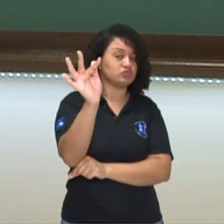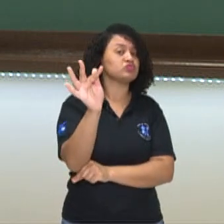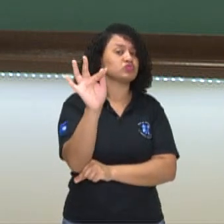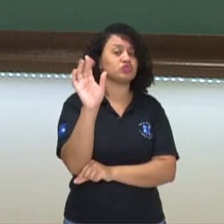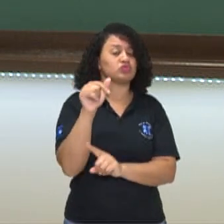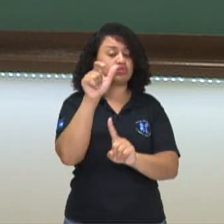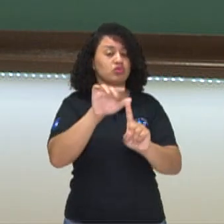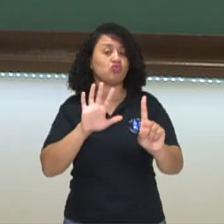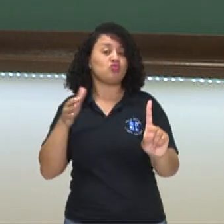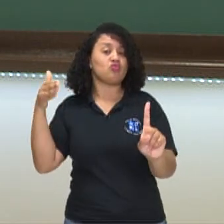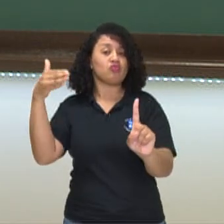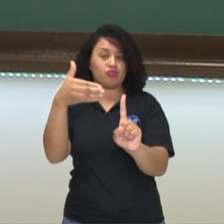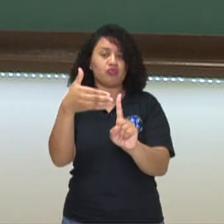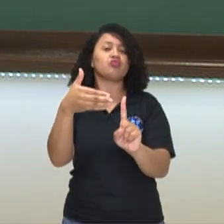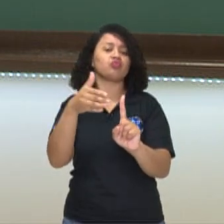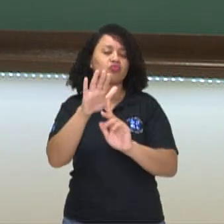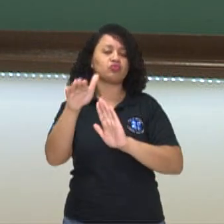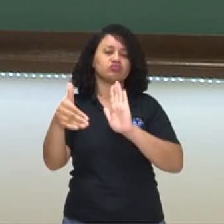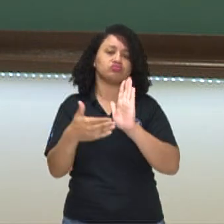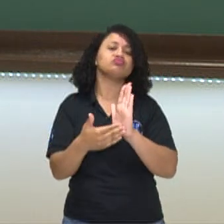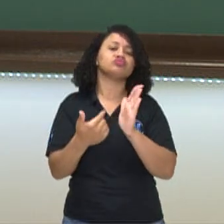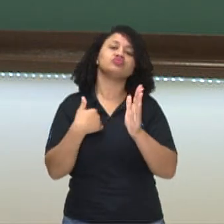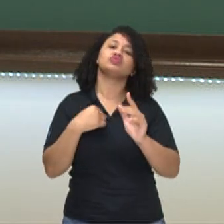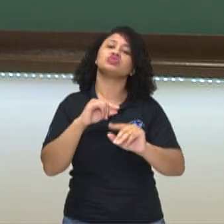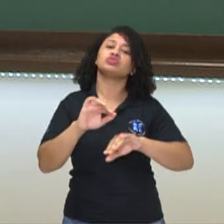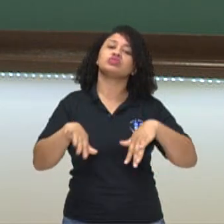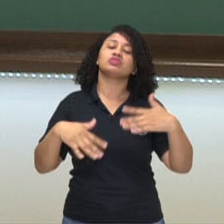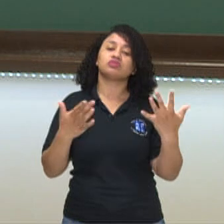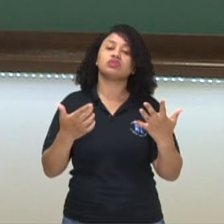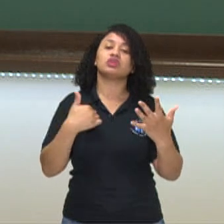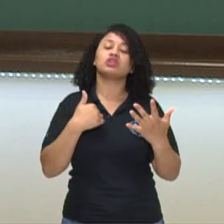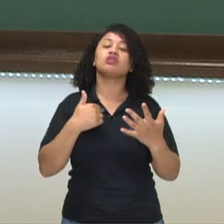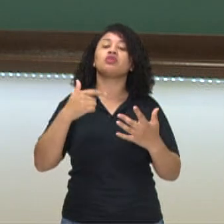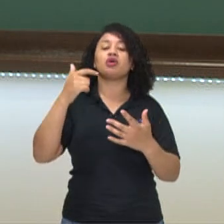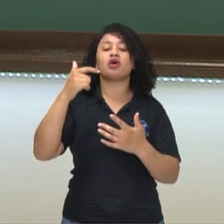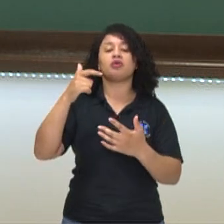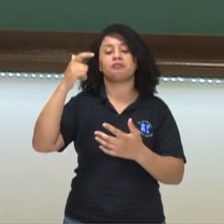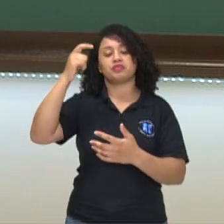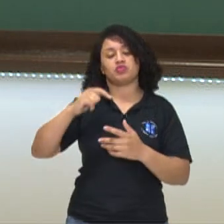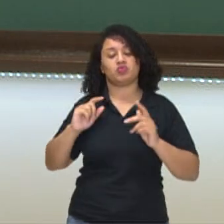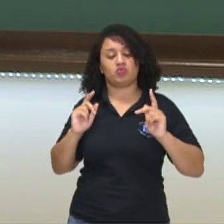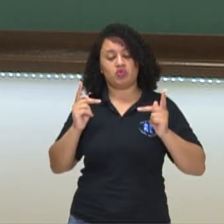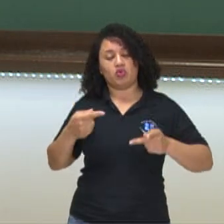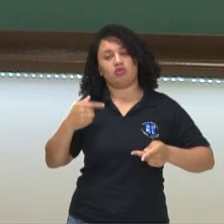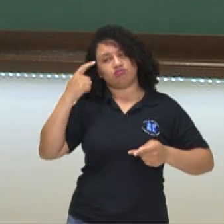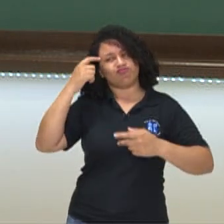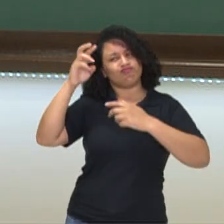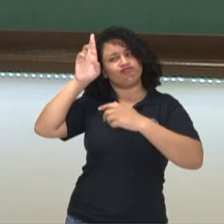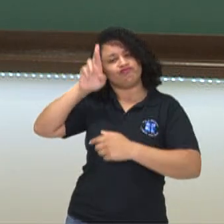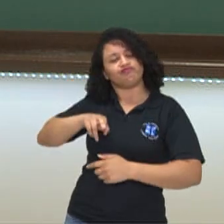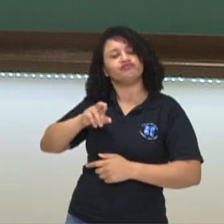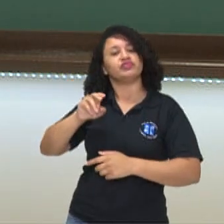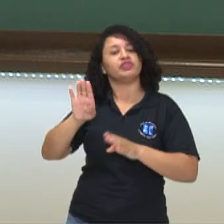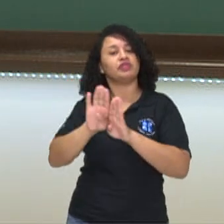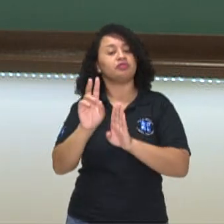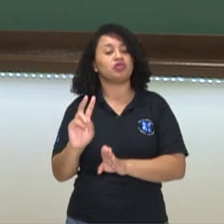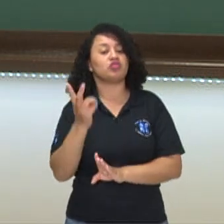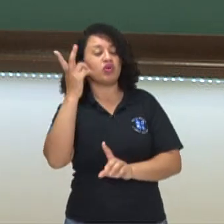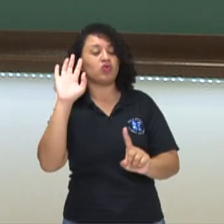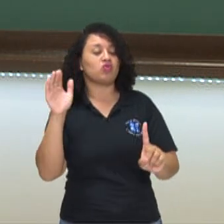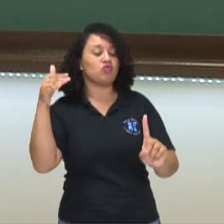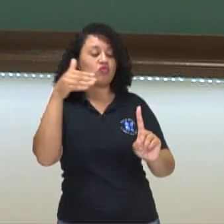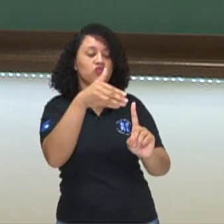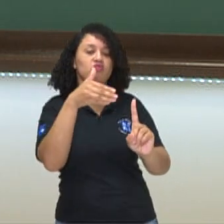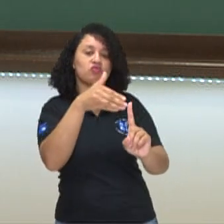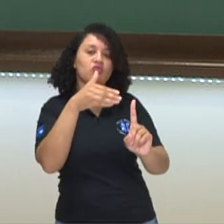centro das atenções, né? A gente coloca o homem racional, né, com as suas virtudes no centro, é ele